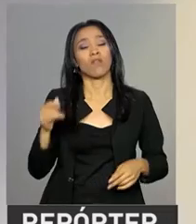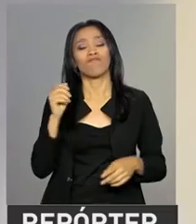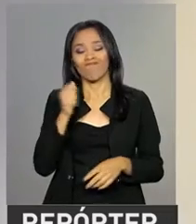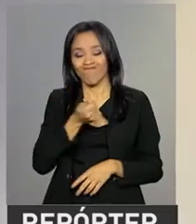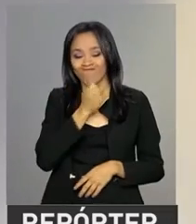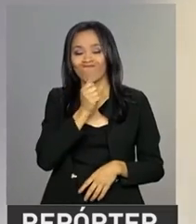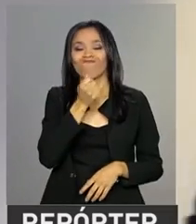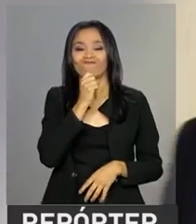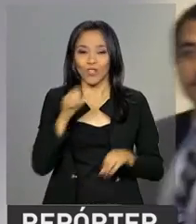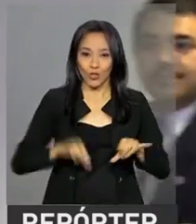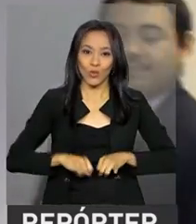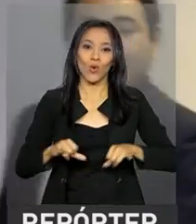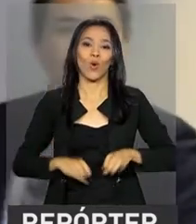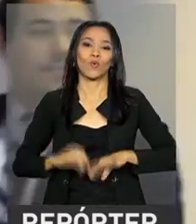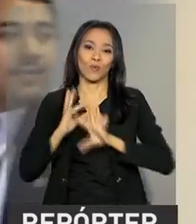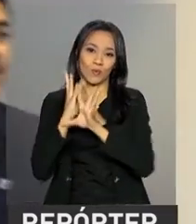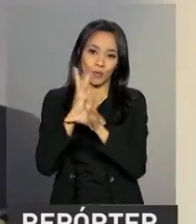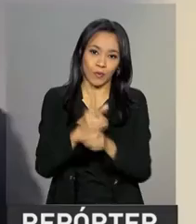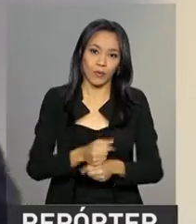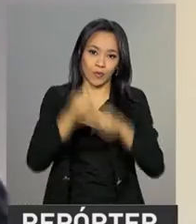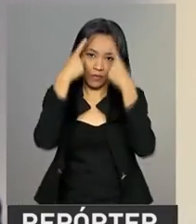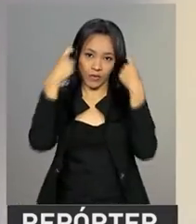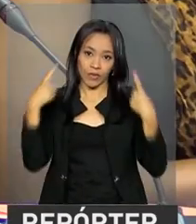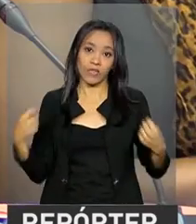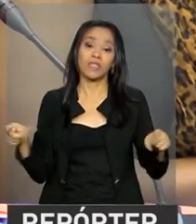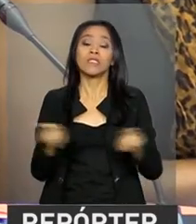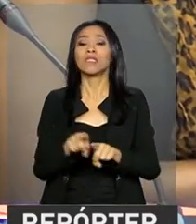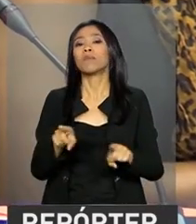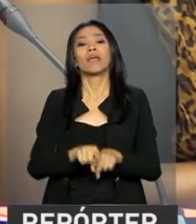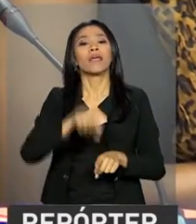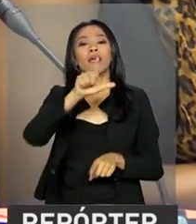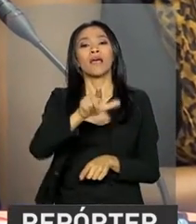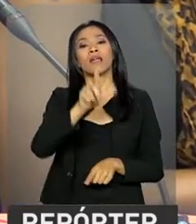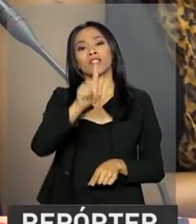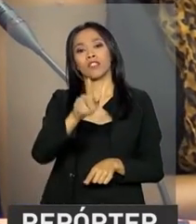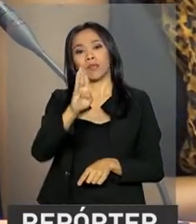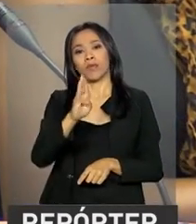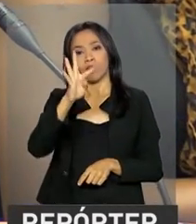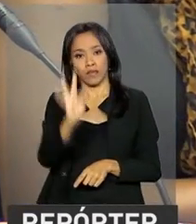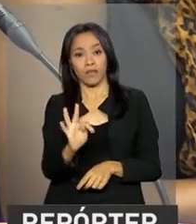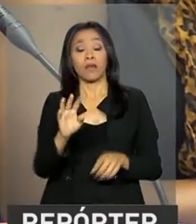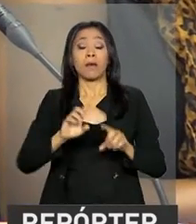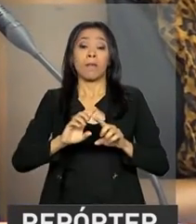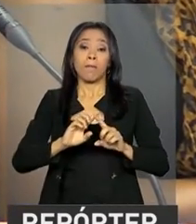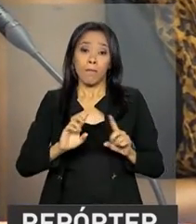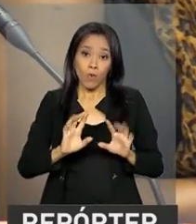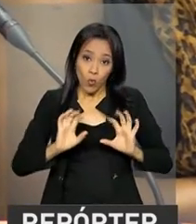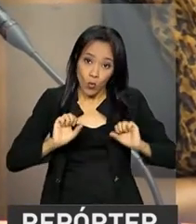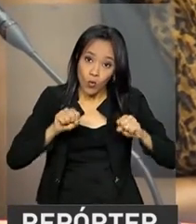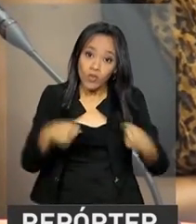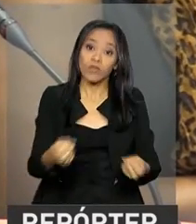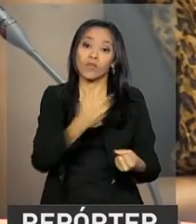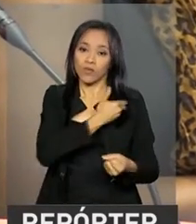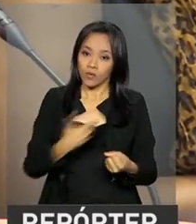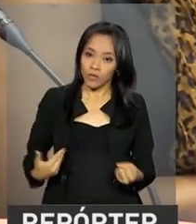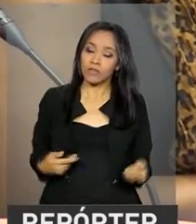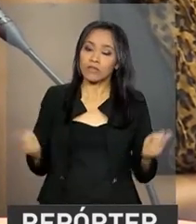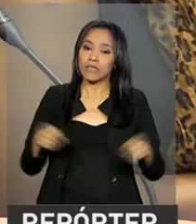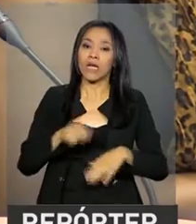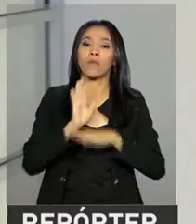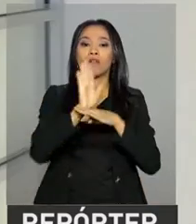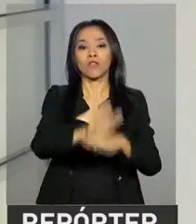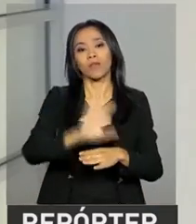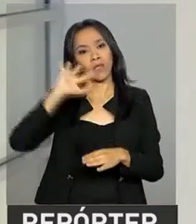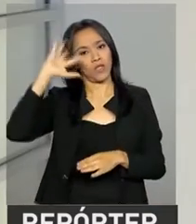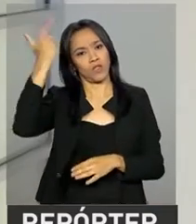violência, ainda mais a população negra LGBT, mas que o engajamento do governo pode trazer novas soluções para a